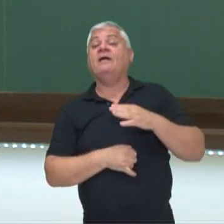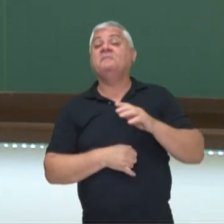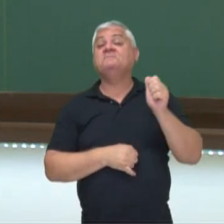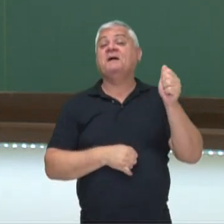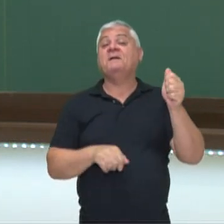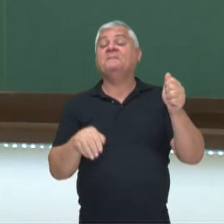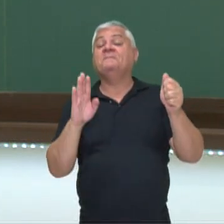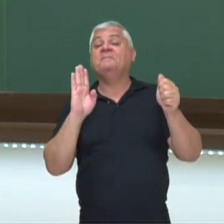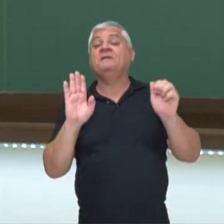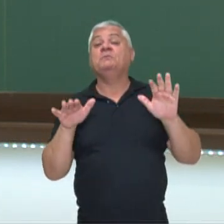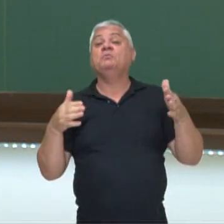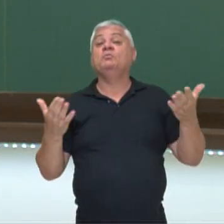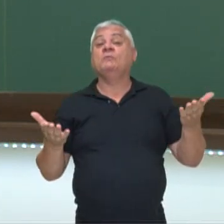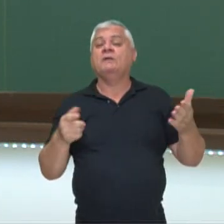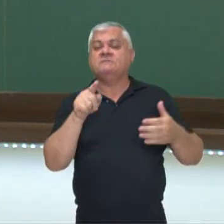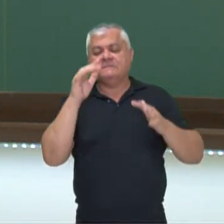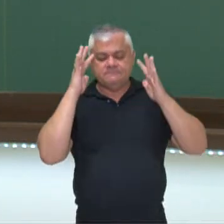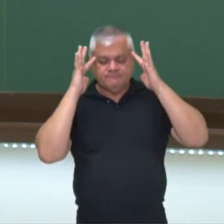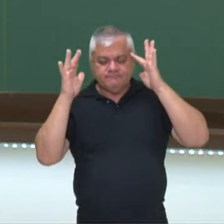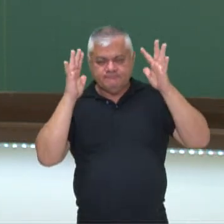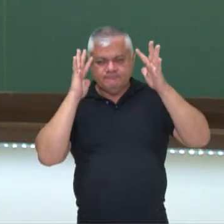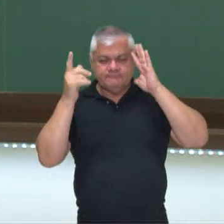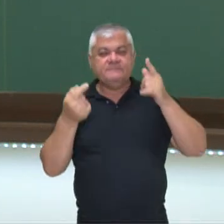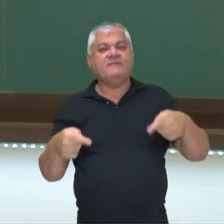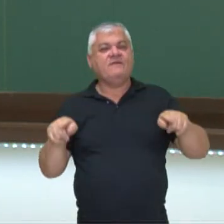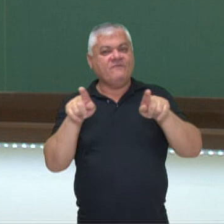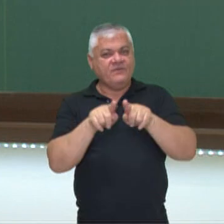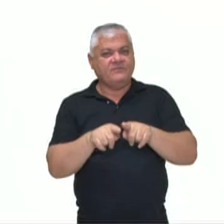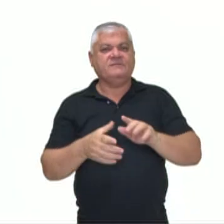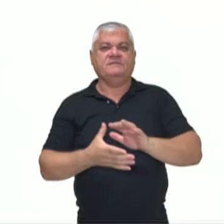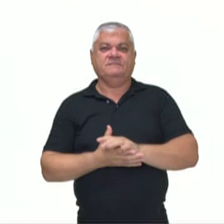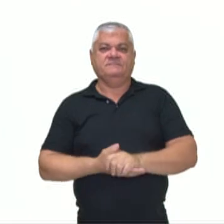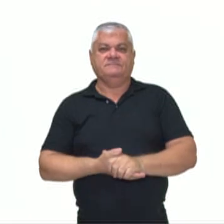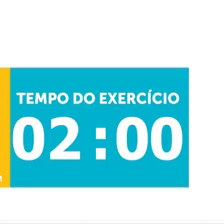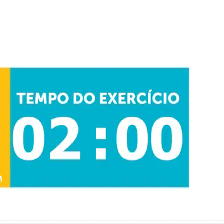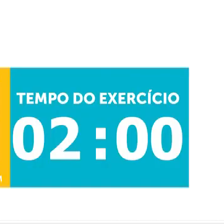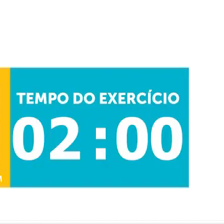ou uma linguagem informal? Pense um pouquinho que já volvemos.